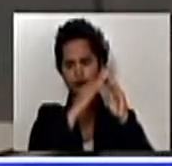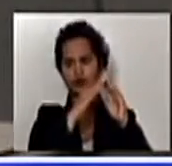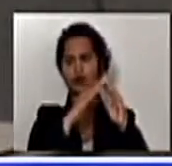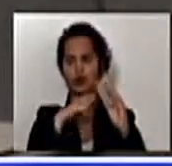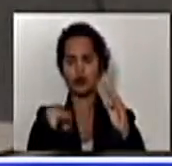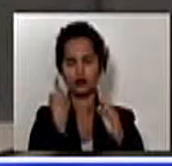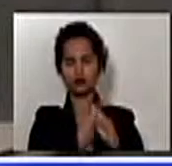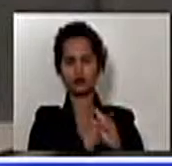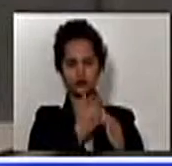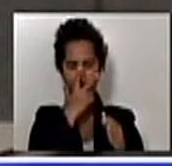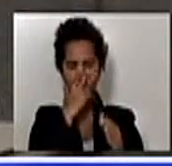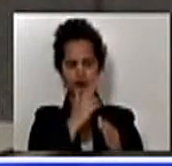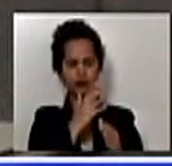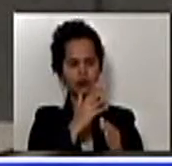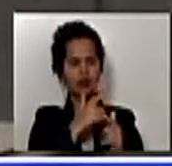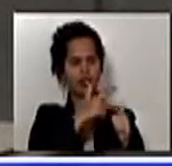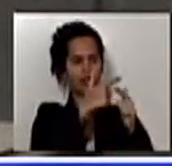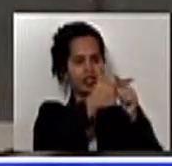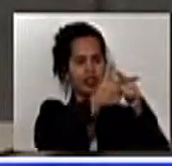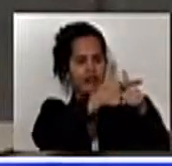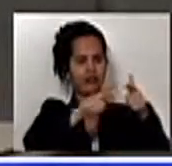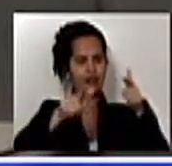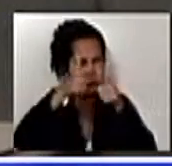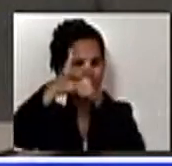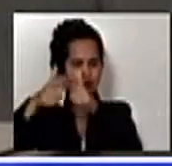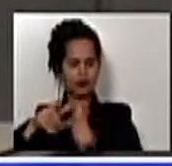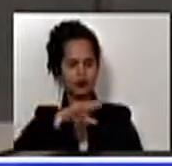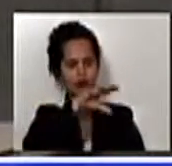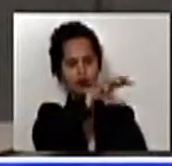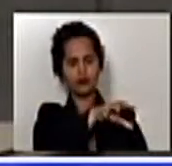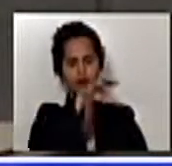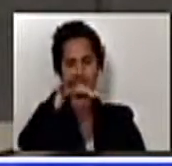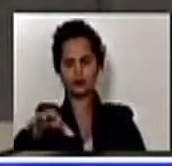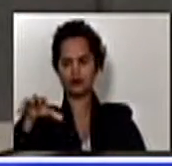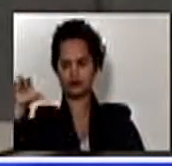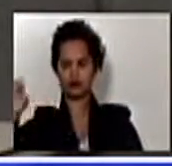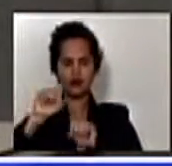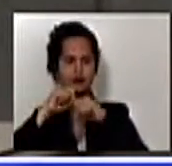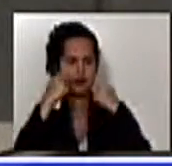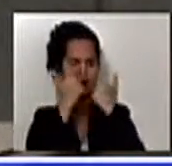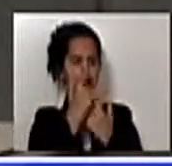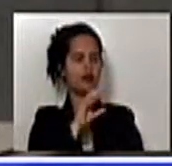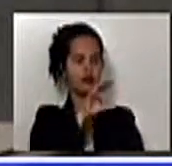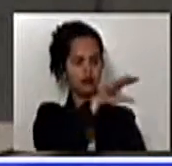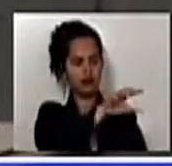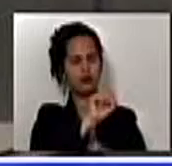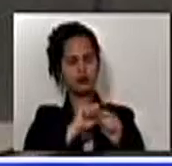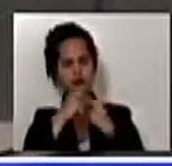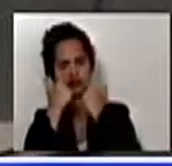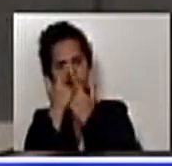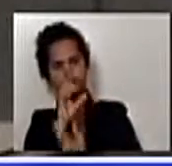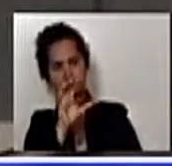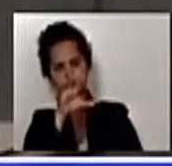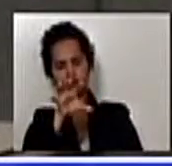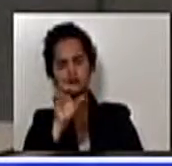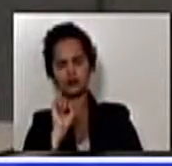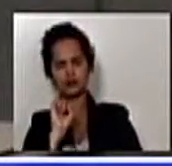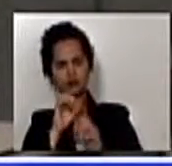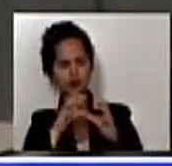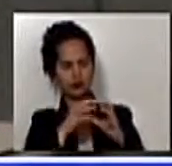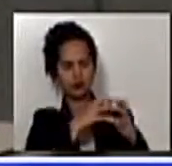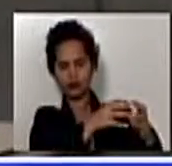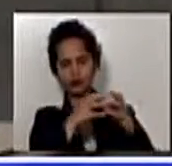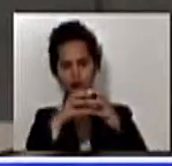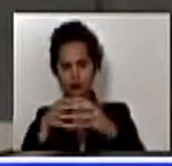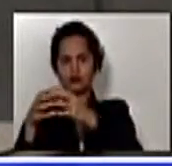né? Cada um ficou aí representando um grupo, representando a Assembleia, presidente Francisco Tenório, nesses